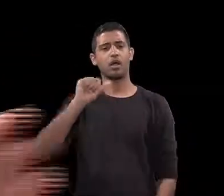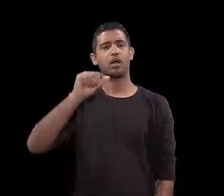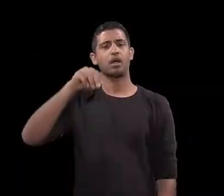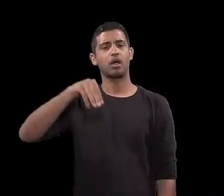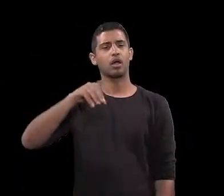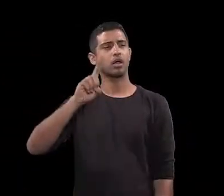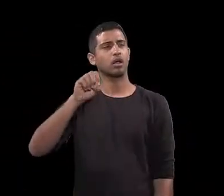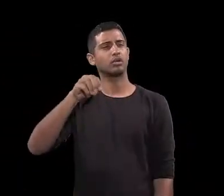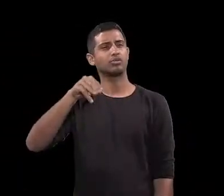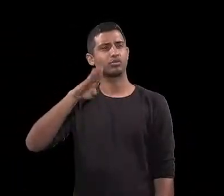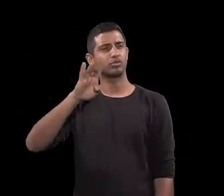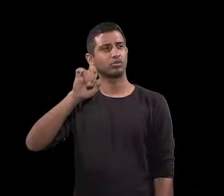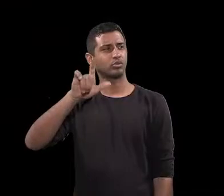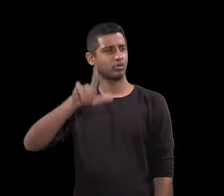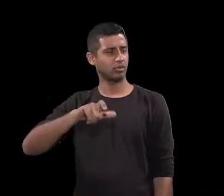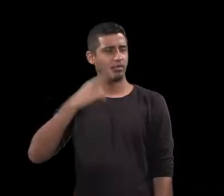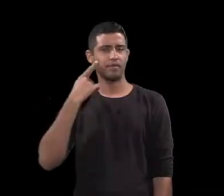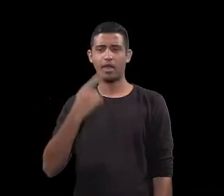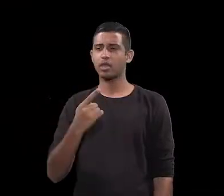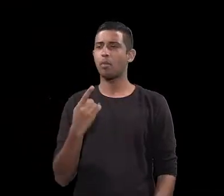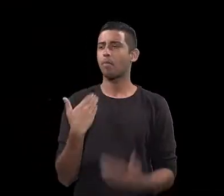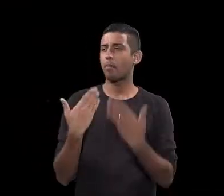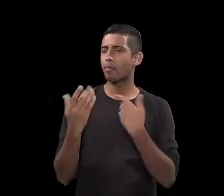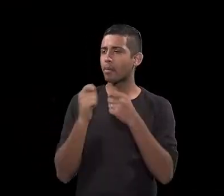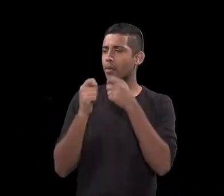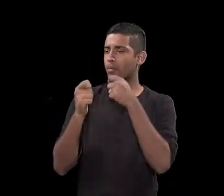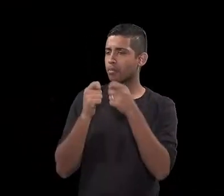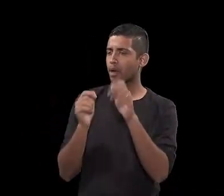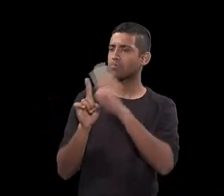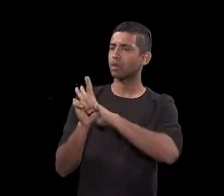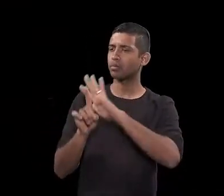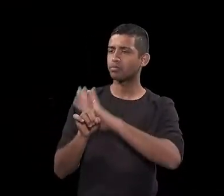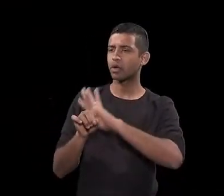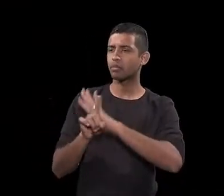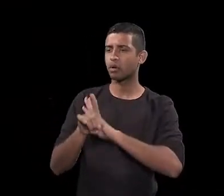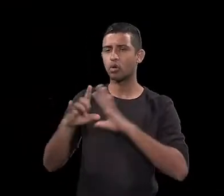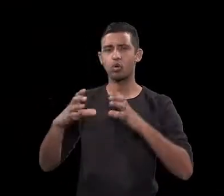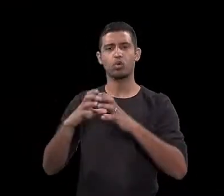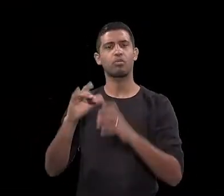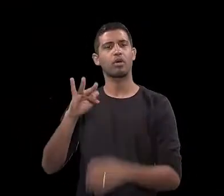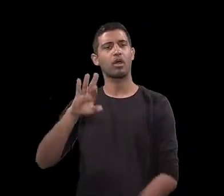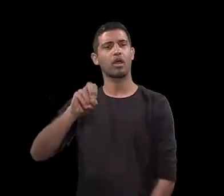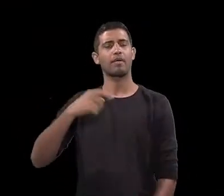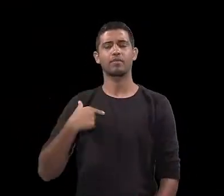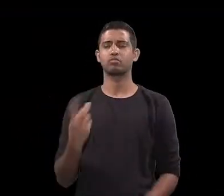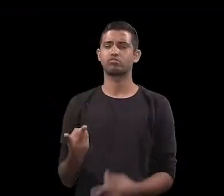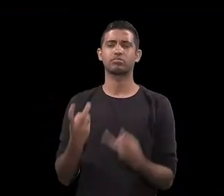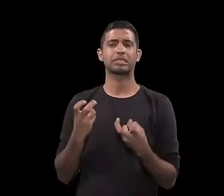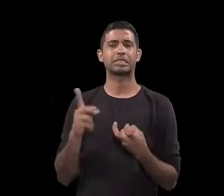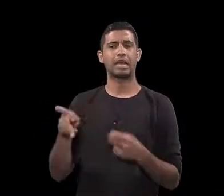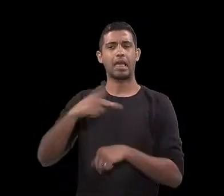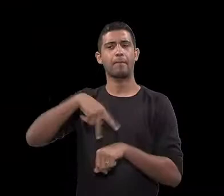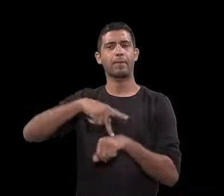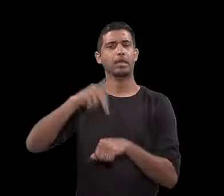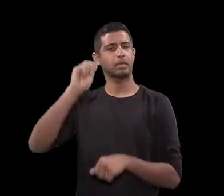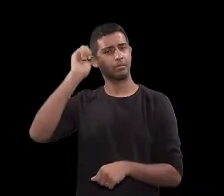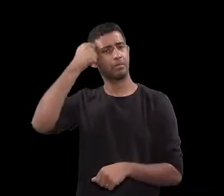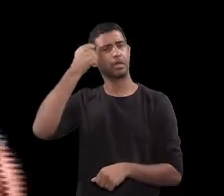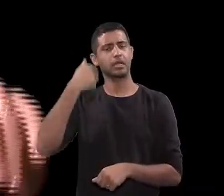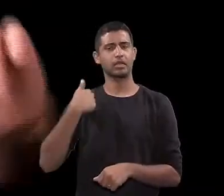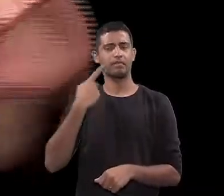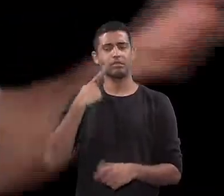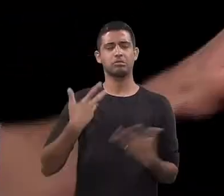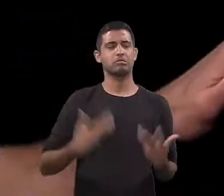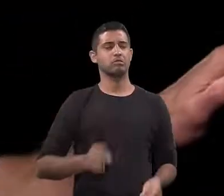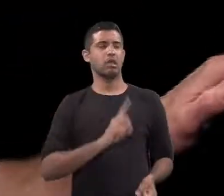candombe, e então entrevistei o pessoal do mundo afro. Então aí percebi que mesmo um país